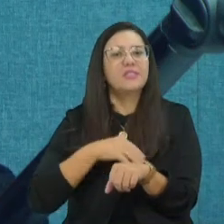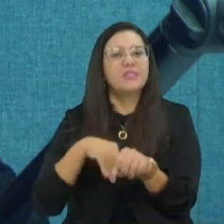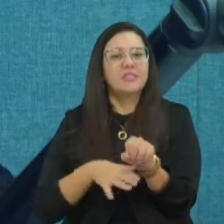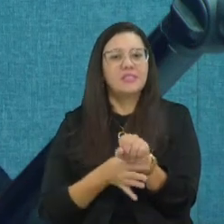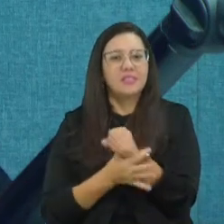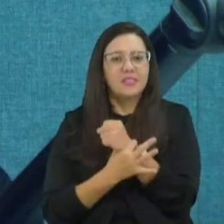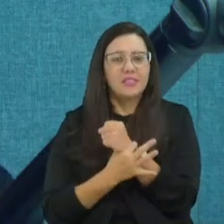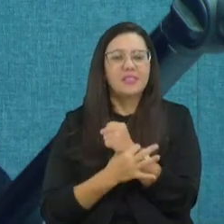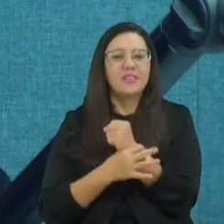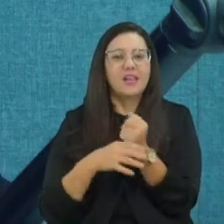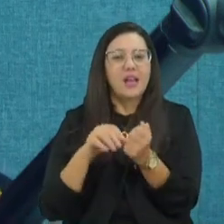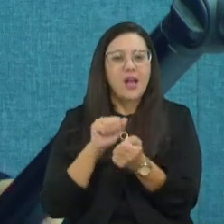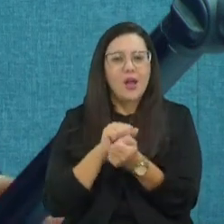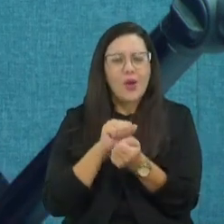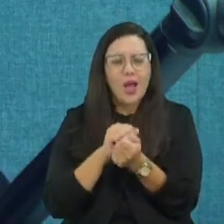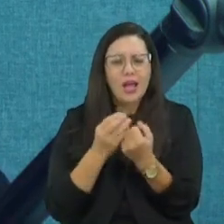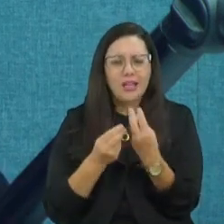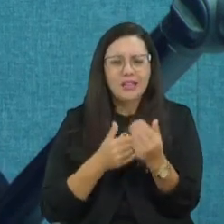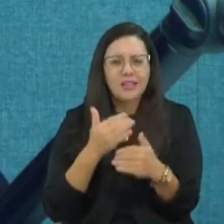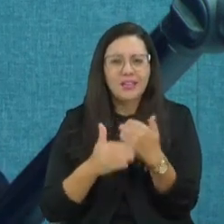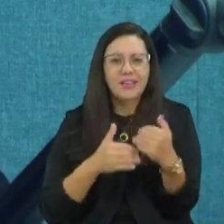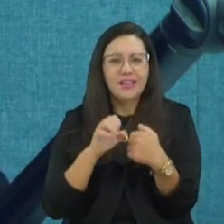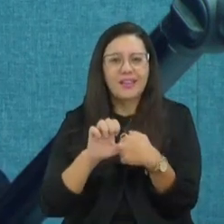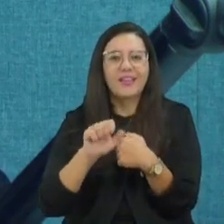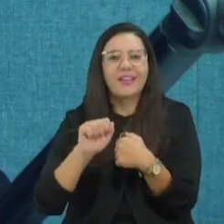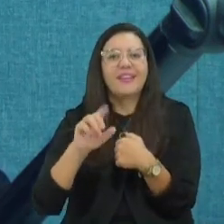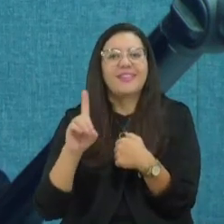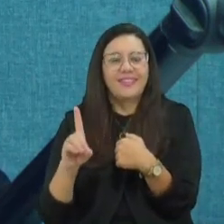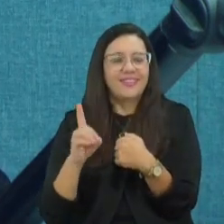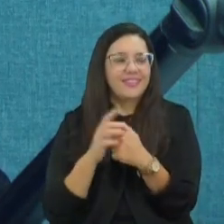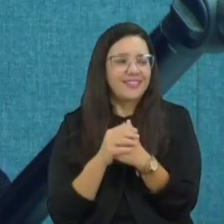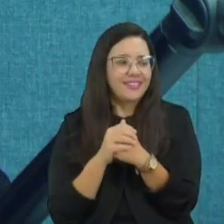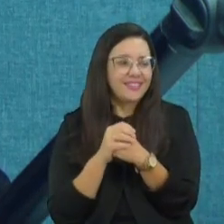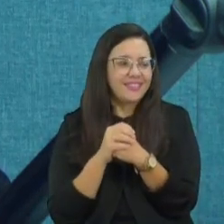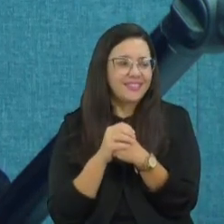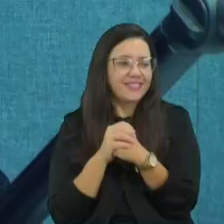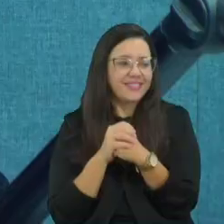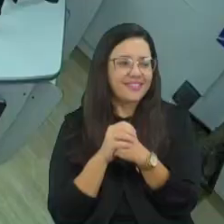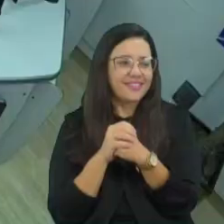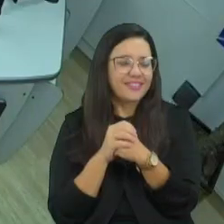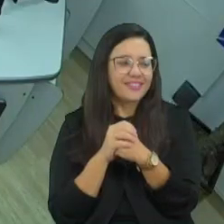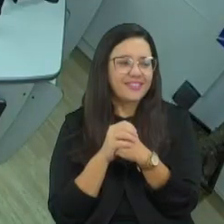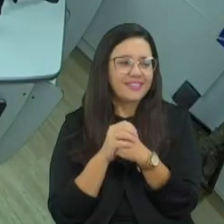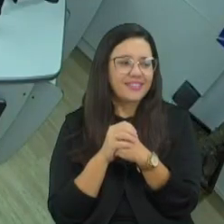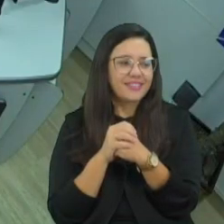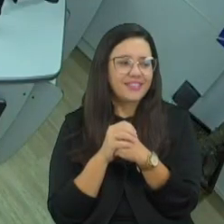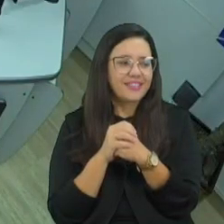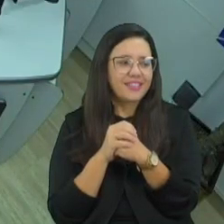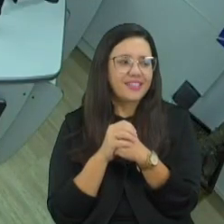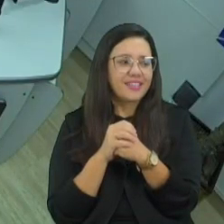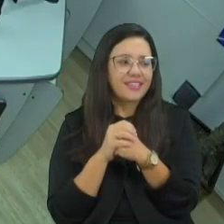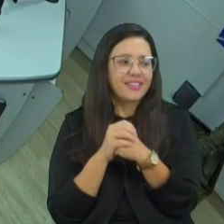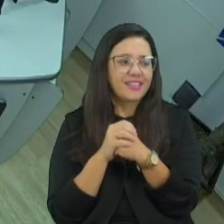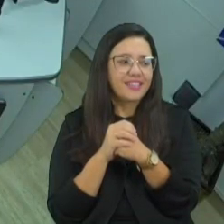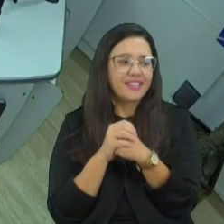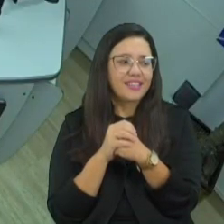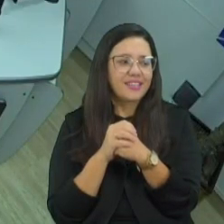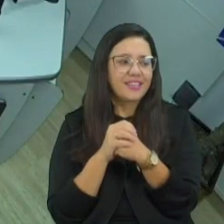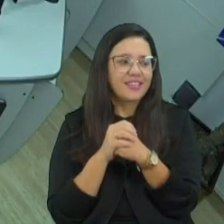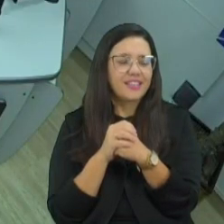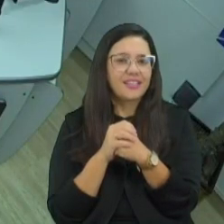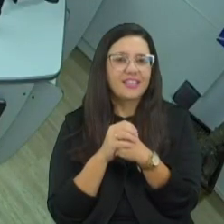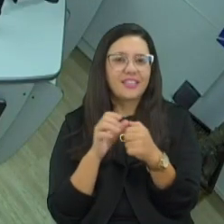segurança, toda a qualidade, toda a tradição em EAD agora. E a grade curricular é a mesma do ensino presencial? Ela tem um